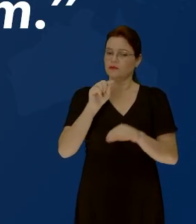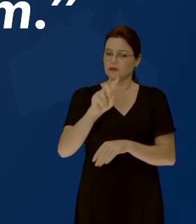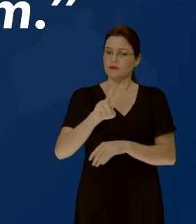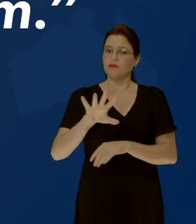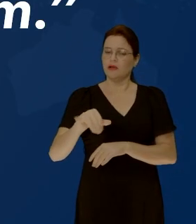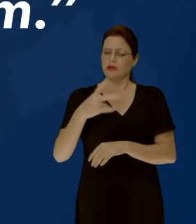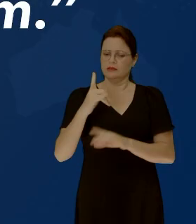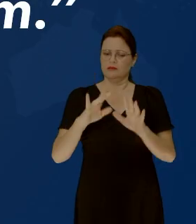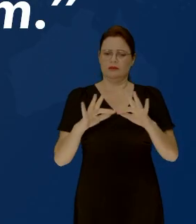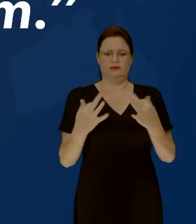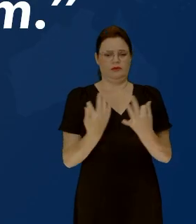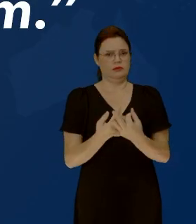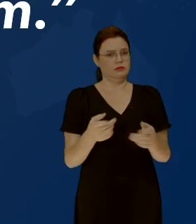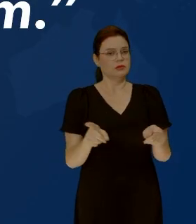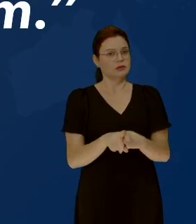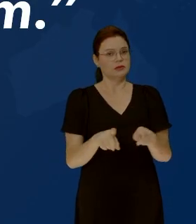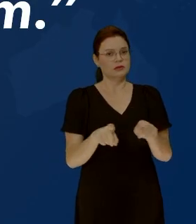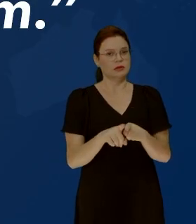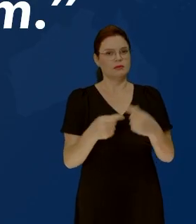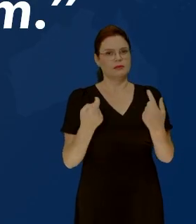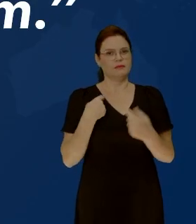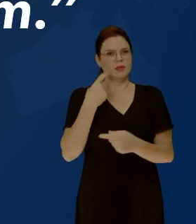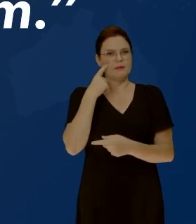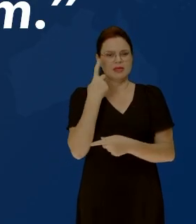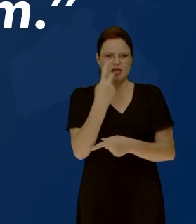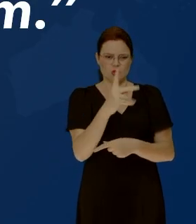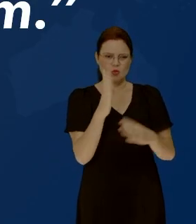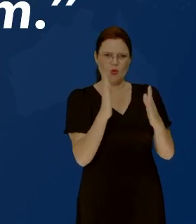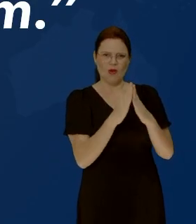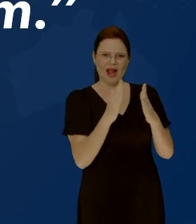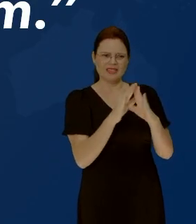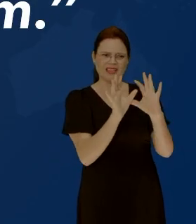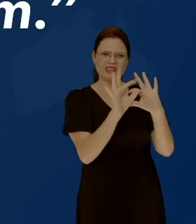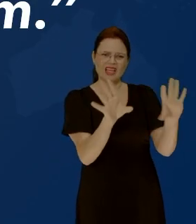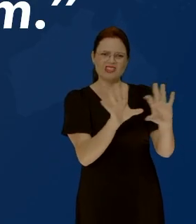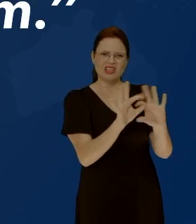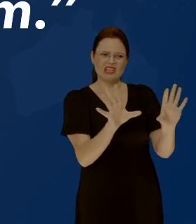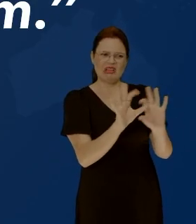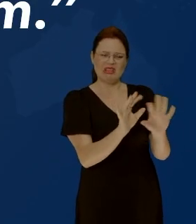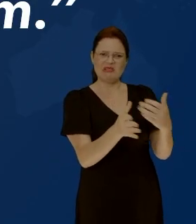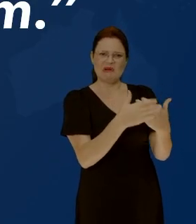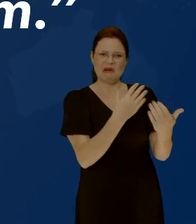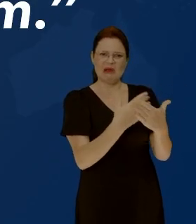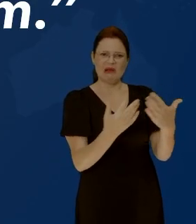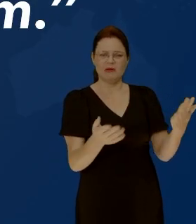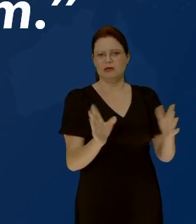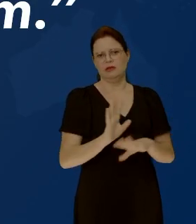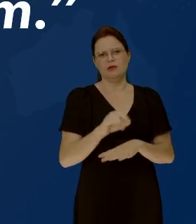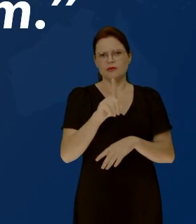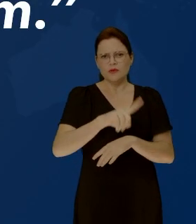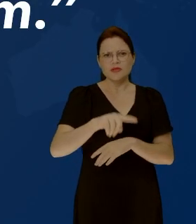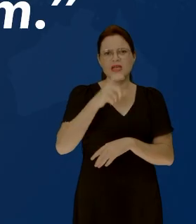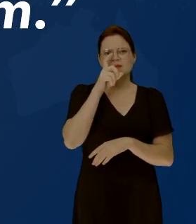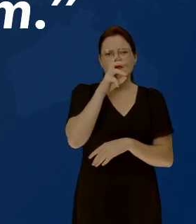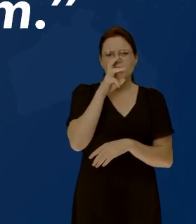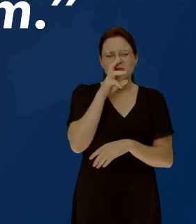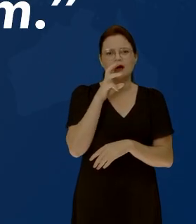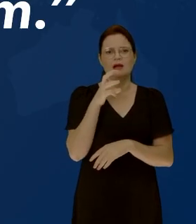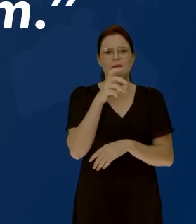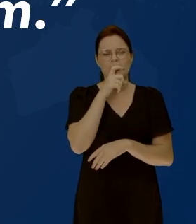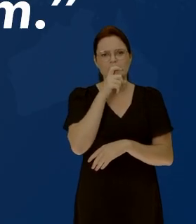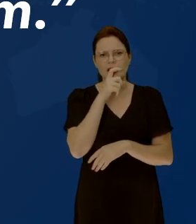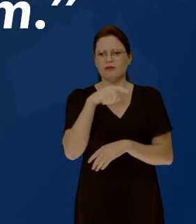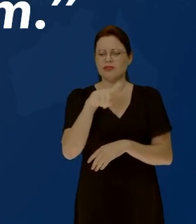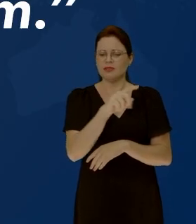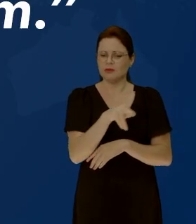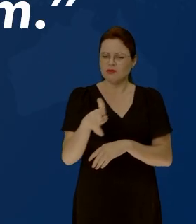família. Não deixe entrar tolice dentro da sua casa. As mães que estão aqui, as que serão mães no futuro,